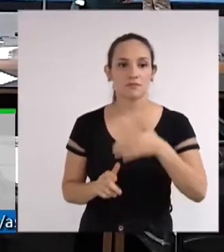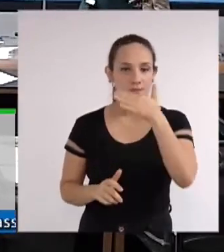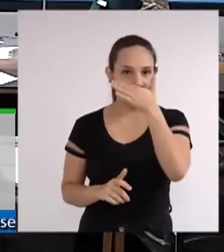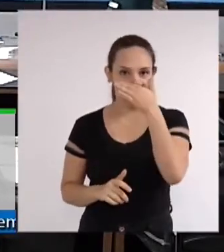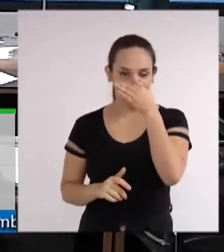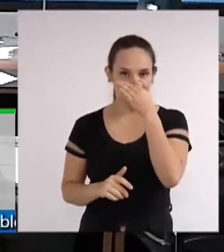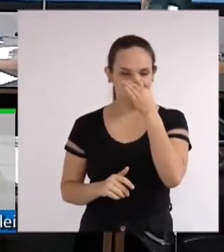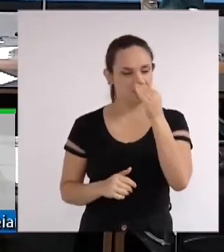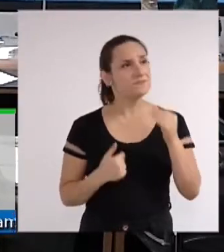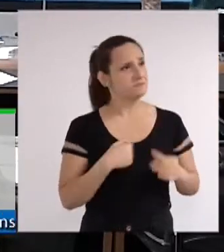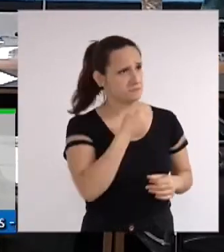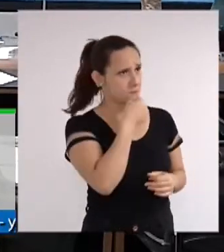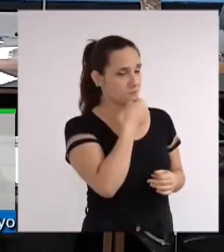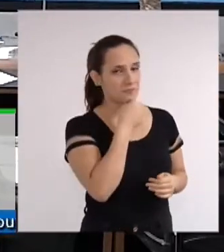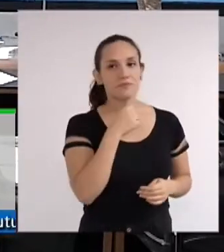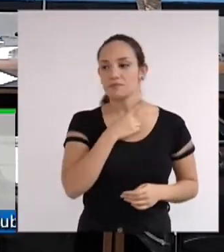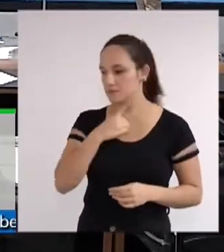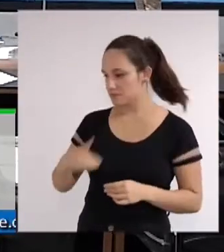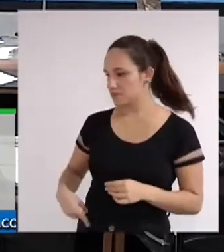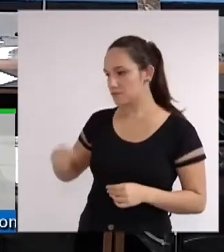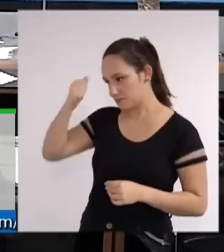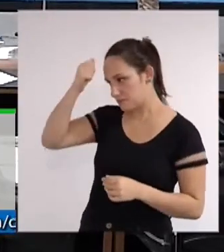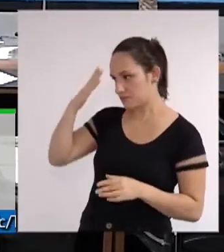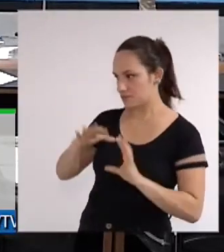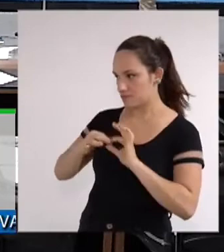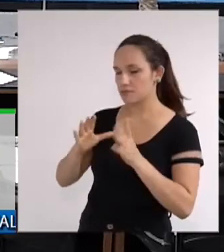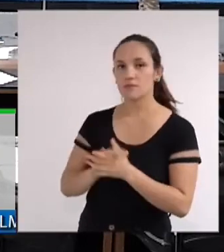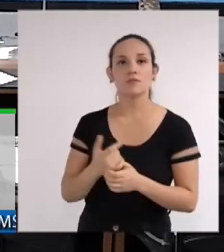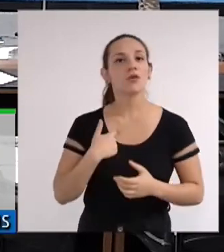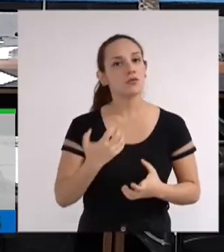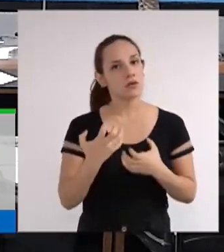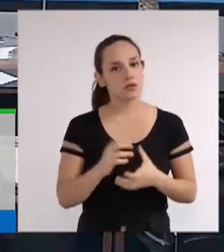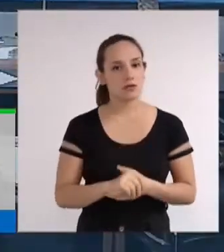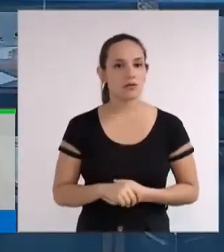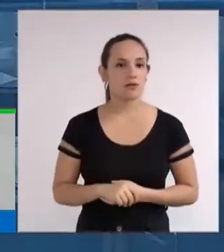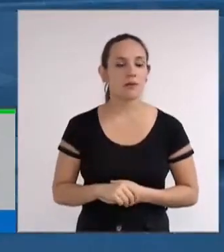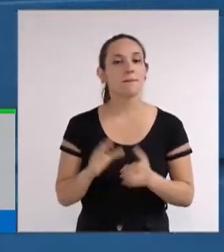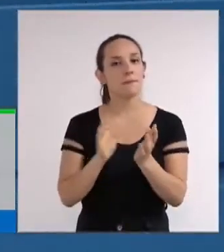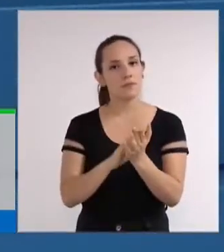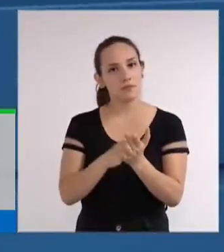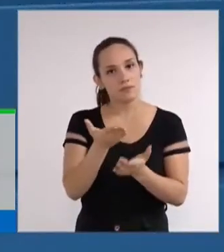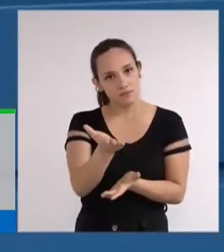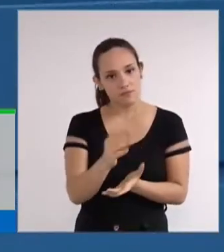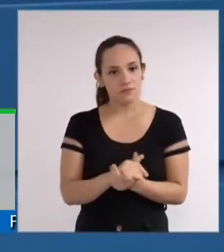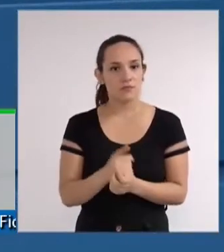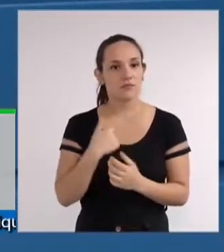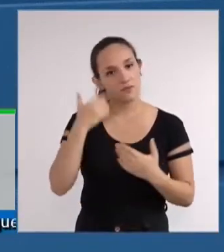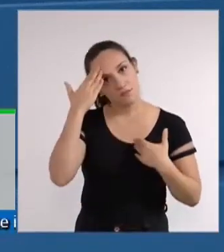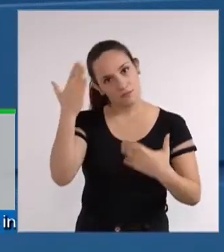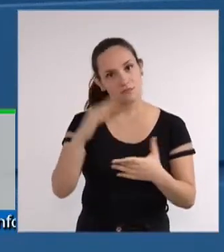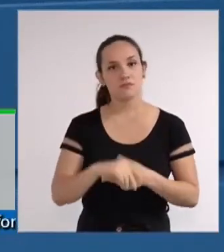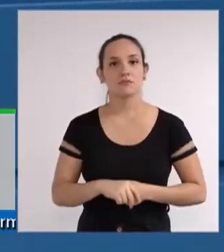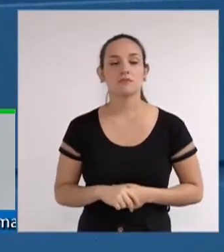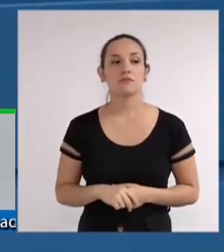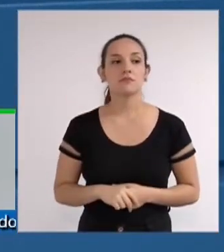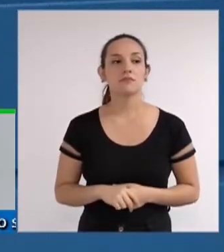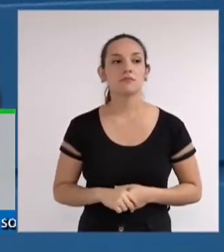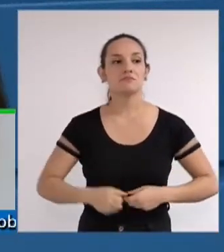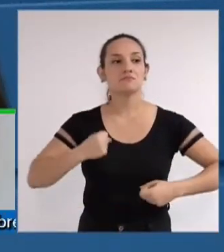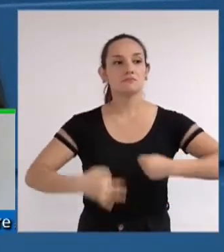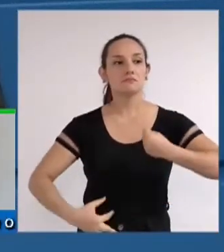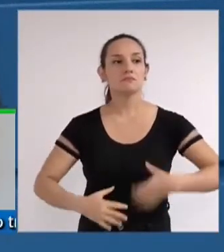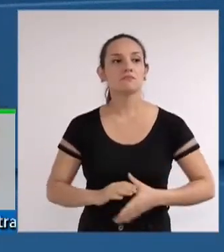Com a palavra a deputada Antonieta Morim. Eu gostaria de parabenizá-lo e agradecê-lo. A